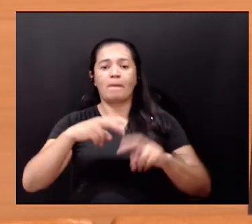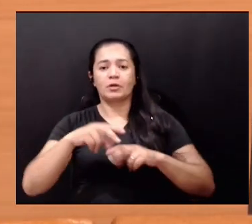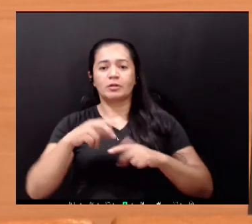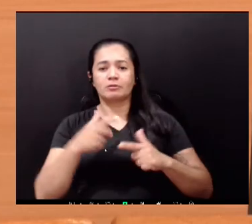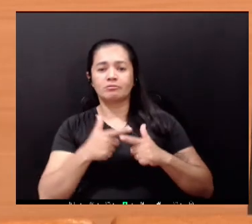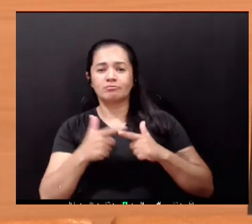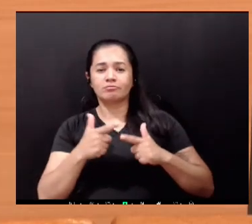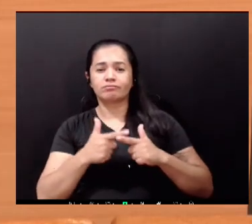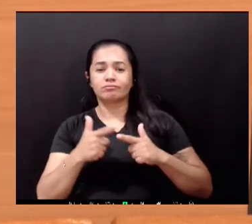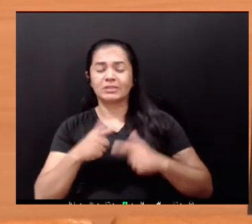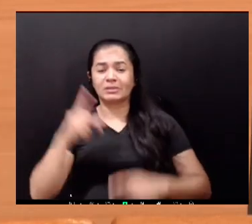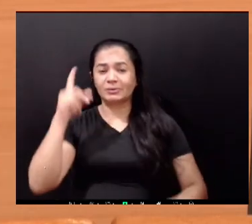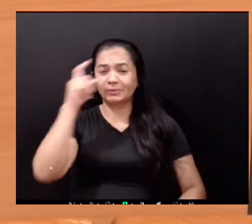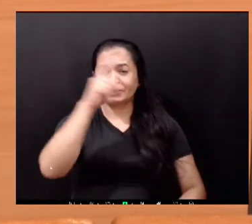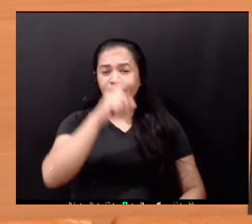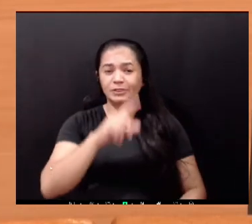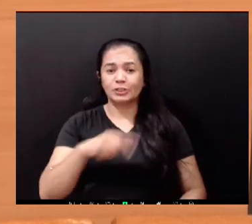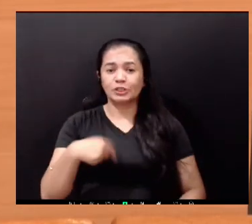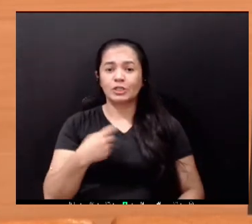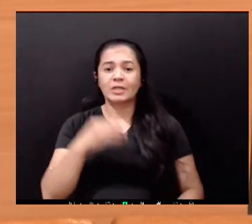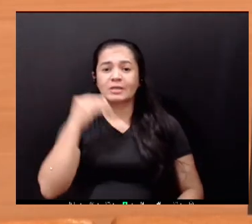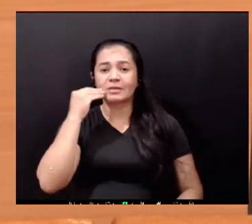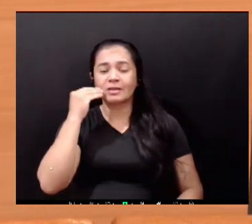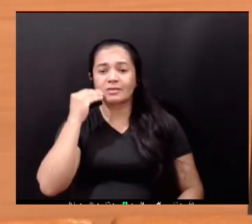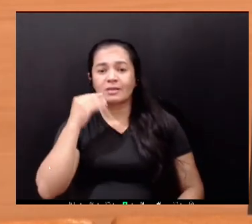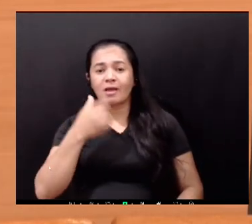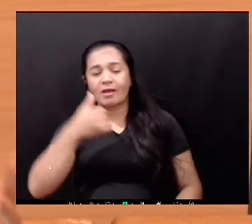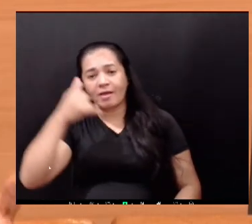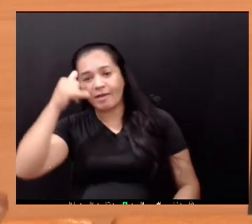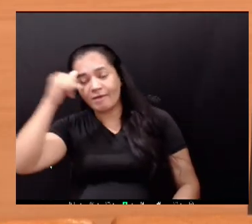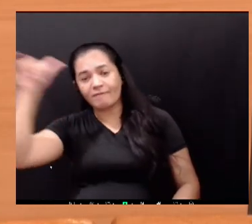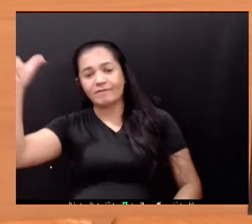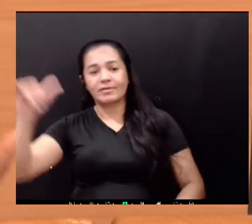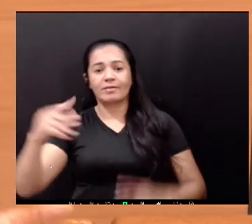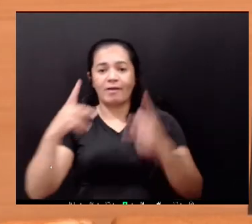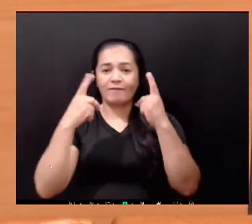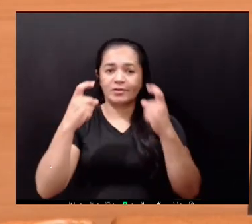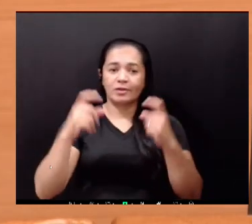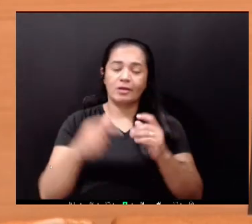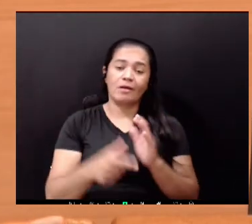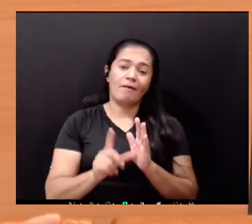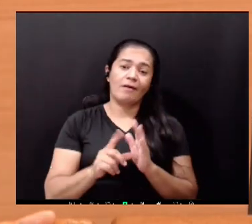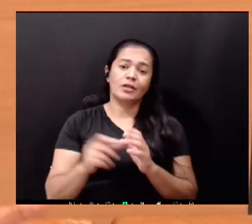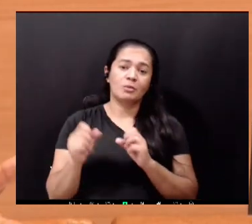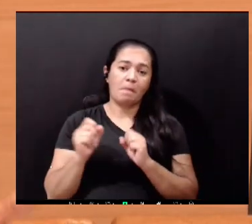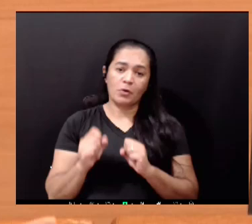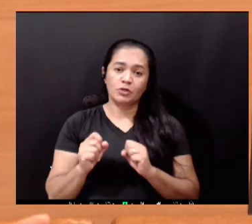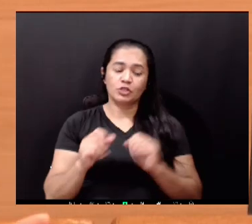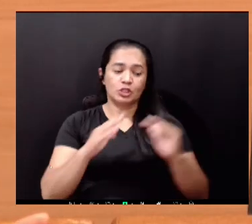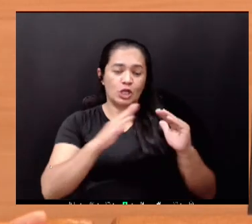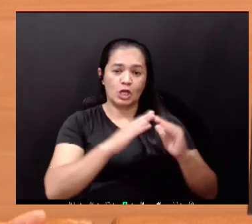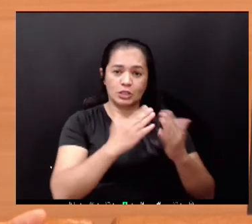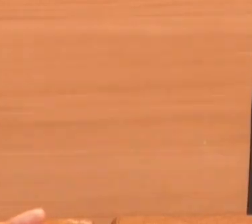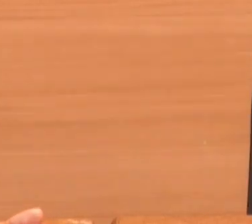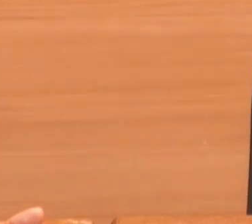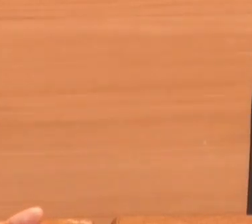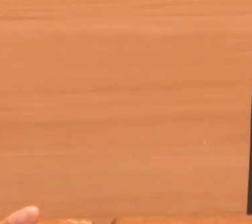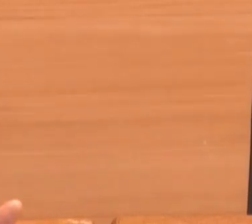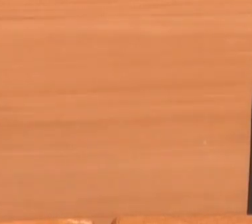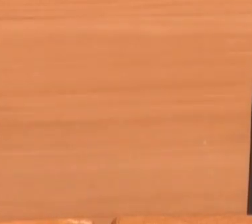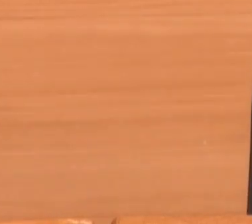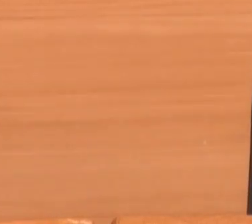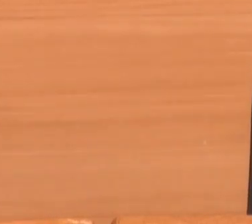fugir dessas violências. Antigamente a gente tinha, né, a possibilidade de mudar de escola e recomeçar toda a nossa história, principalmente quando a gente fala da